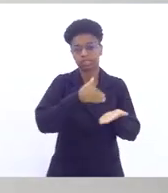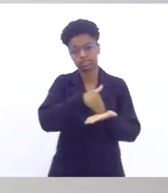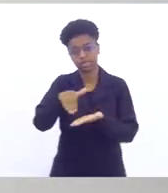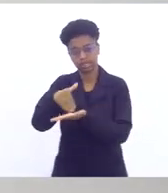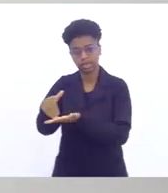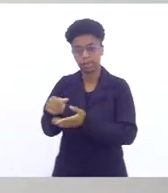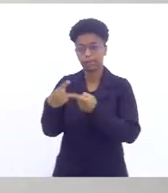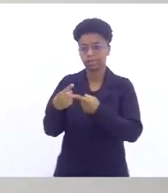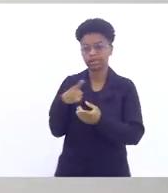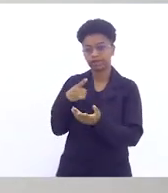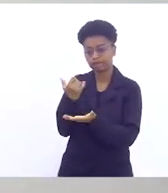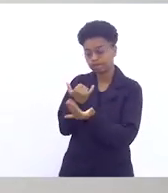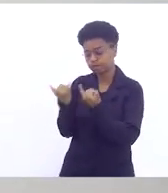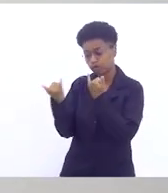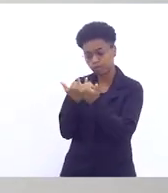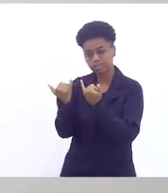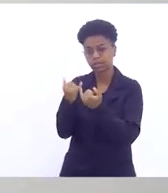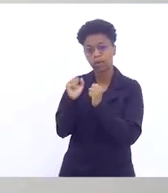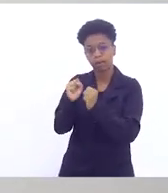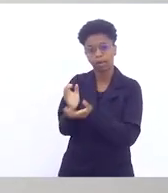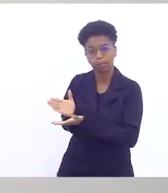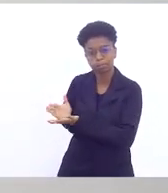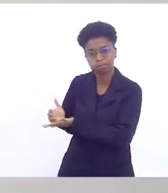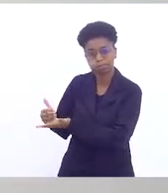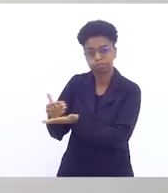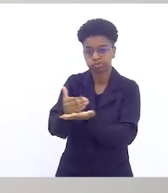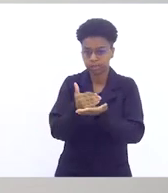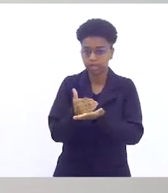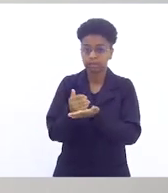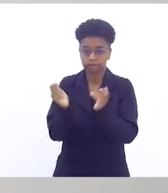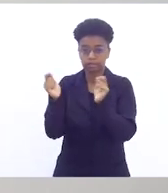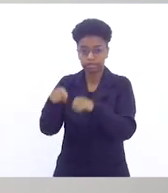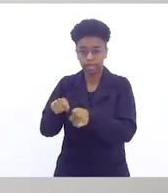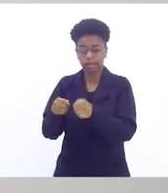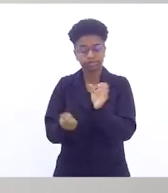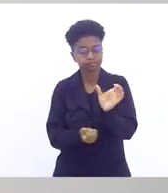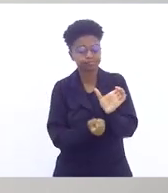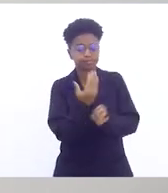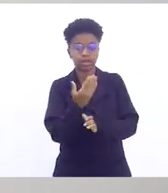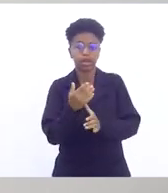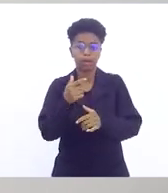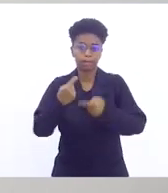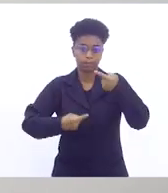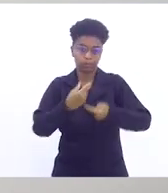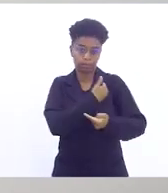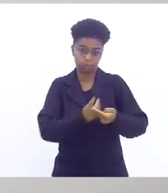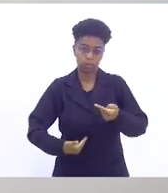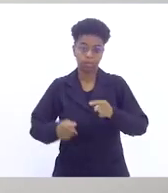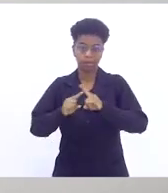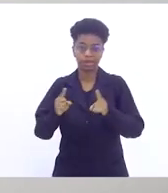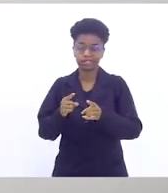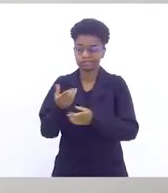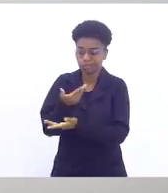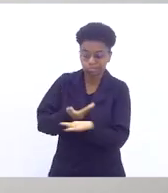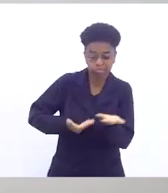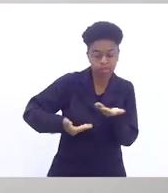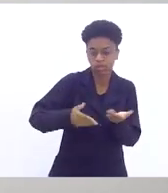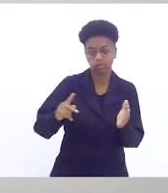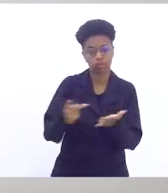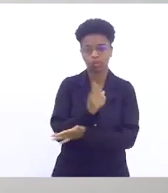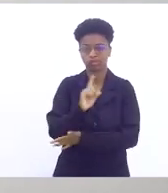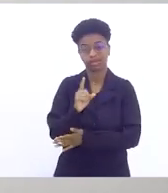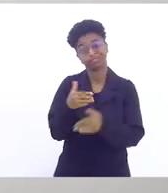os dados que você pode coletar para traçar políticas públicas são perdidos né eu